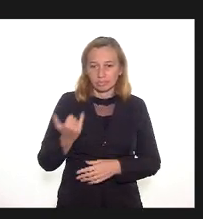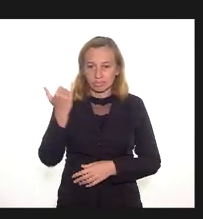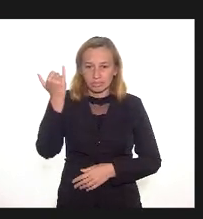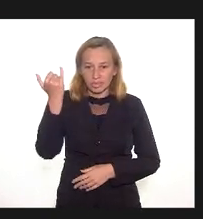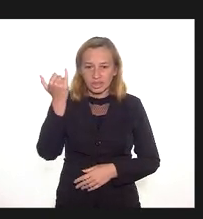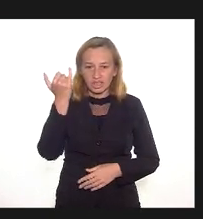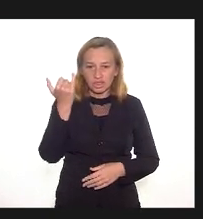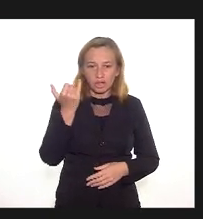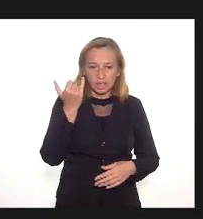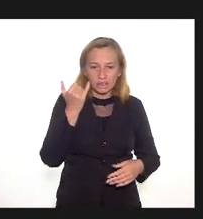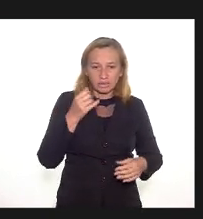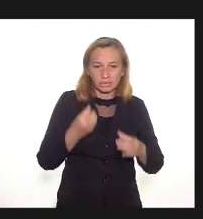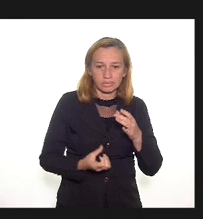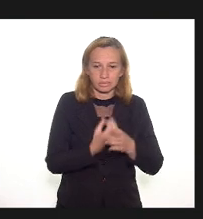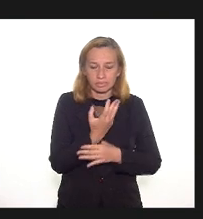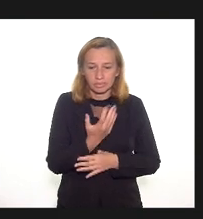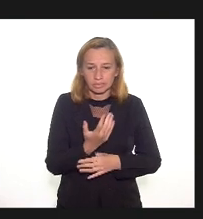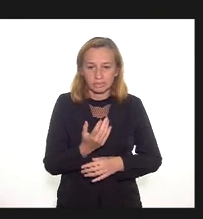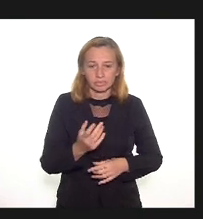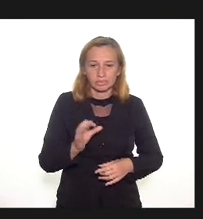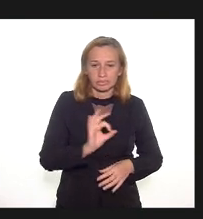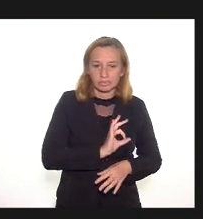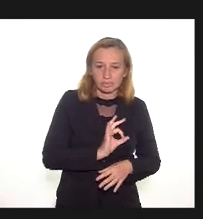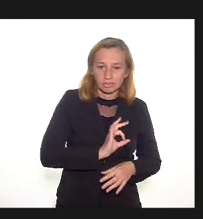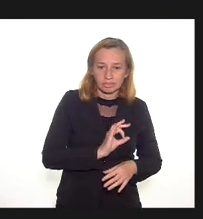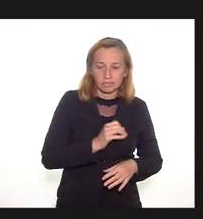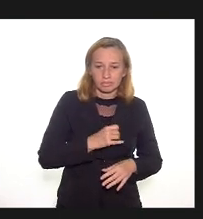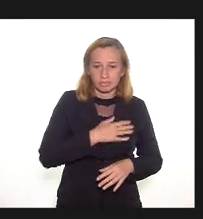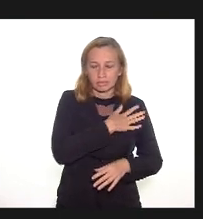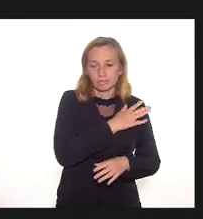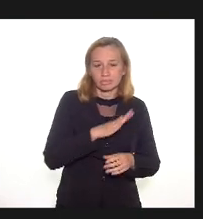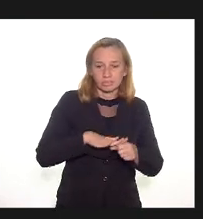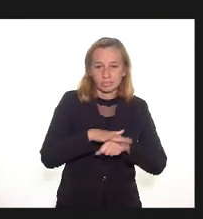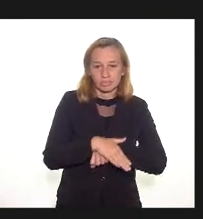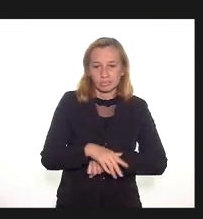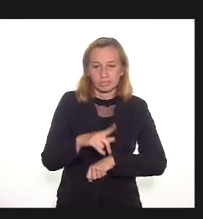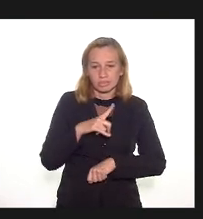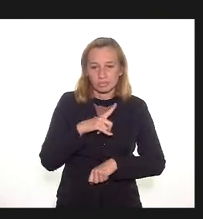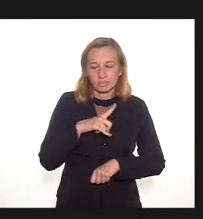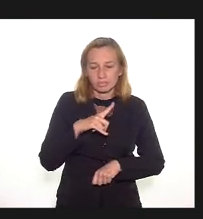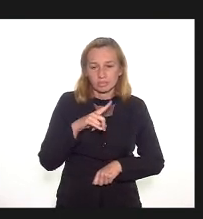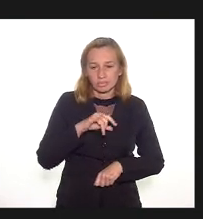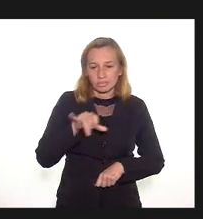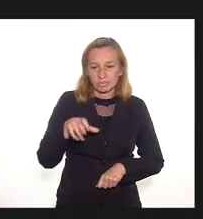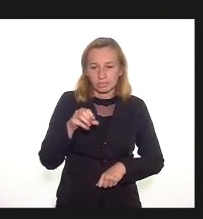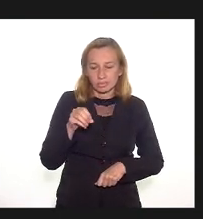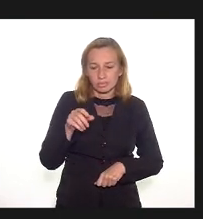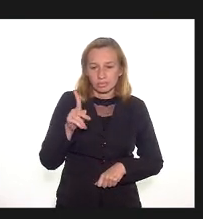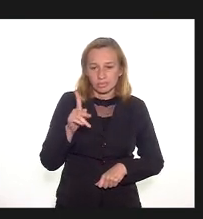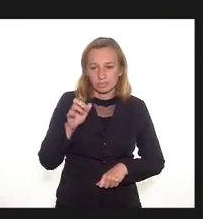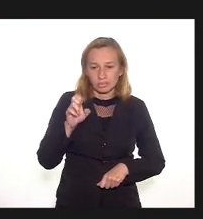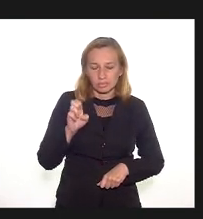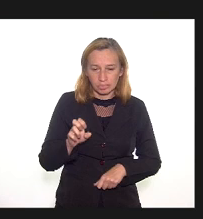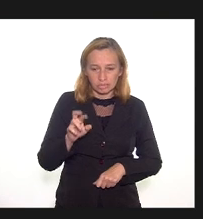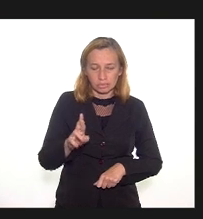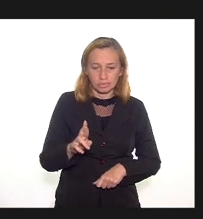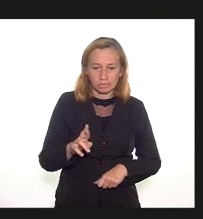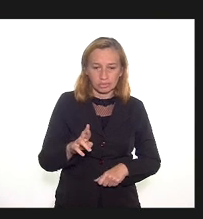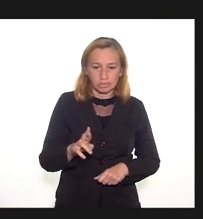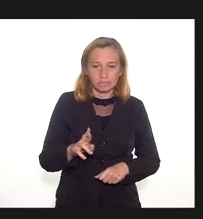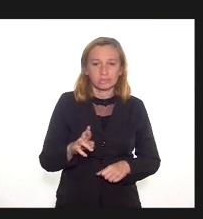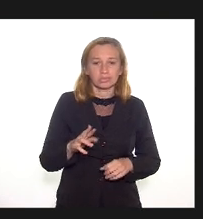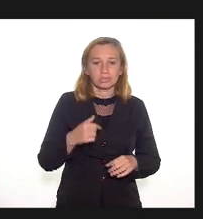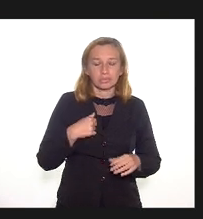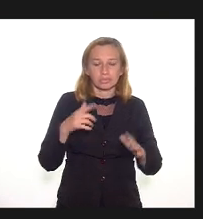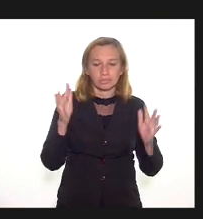foi o dia também da criação da Polícia Civil e à noite eu tive no Jockey Club um grande prêmio lá em homenagem ao Tribunal de Justiça fiquei muito